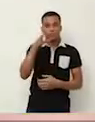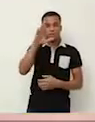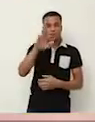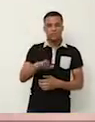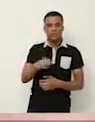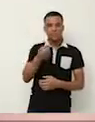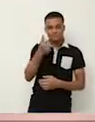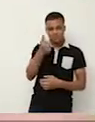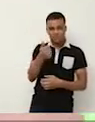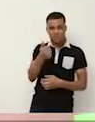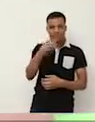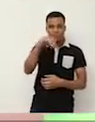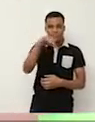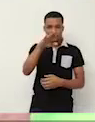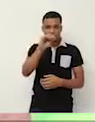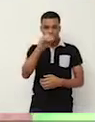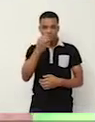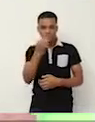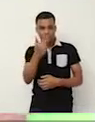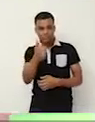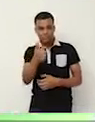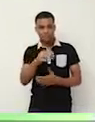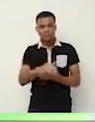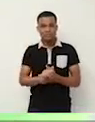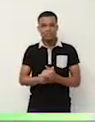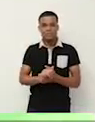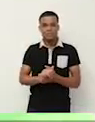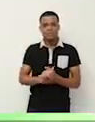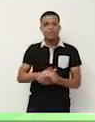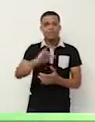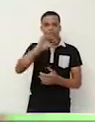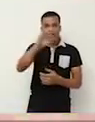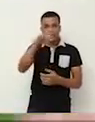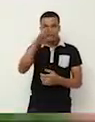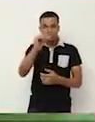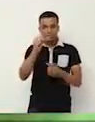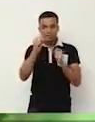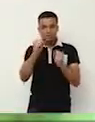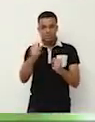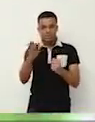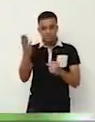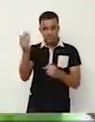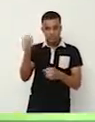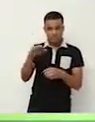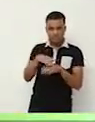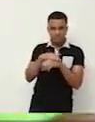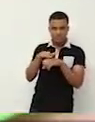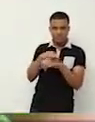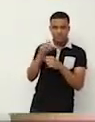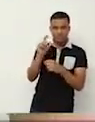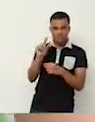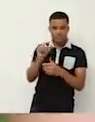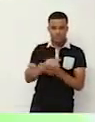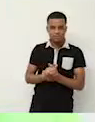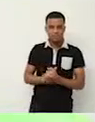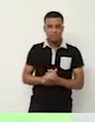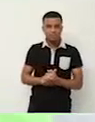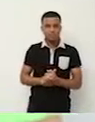Boa tarde, tudo bem? Doutor Marcos Vinícius, tudo Ercília, bom? Ercília Mendes Ferreira. Ô, dona Ercília, a senhora podia descer aqui um pouquinho para a gente dar uma conversadinha?